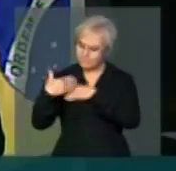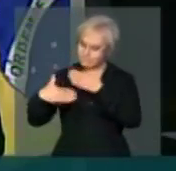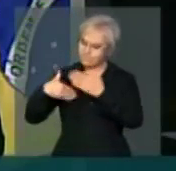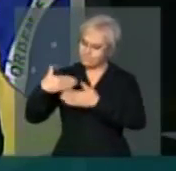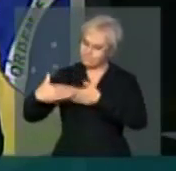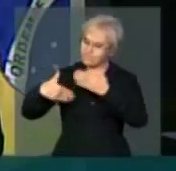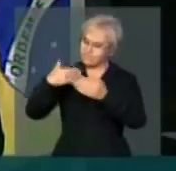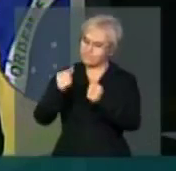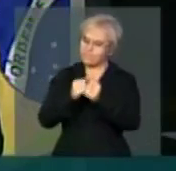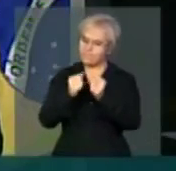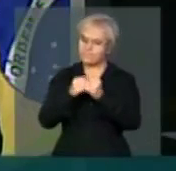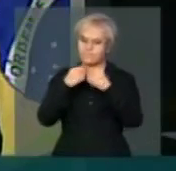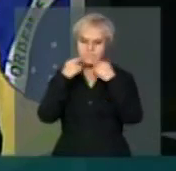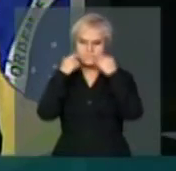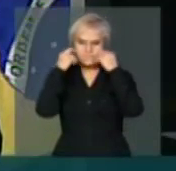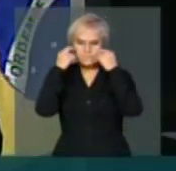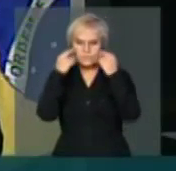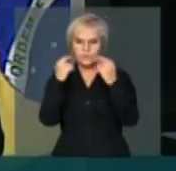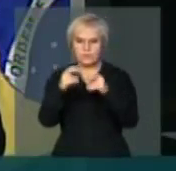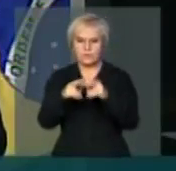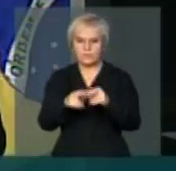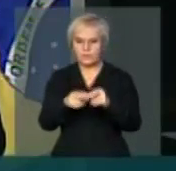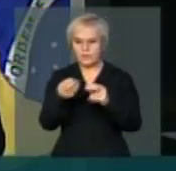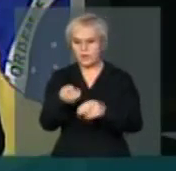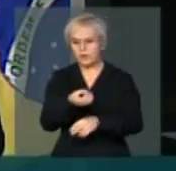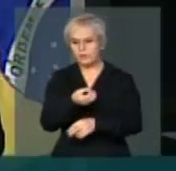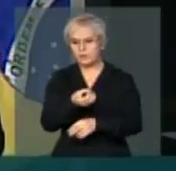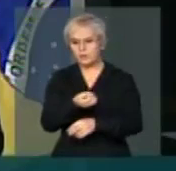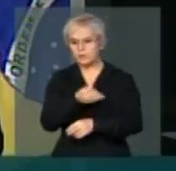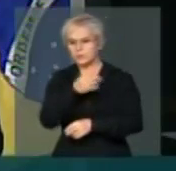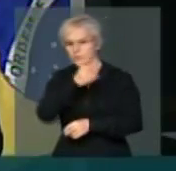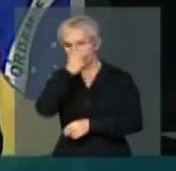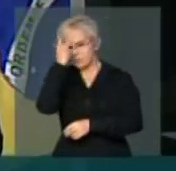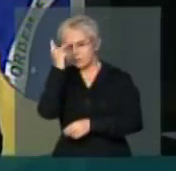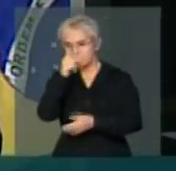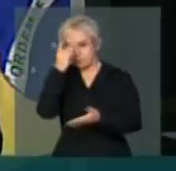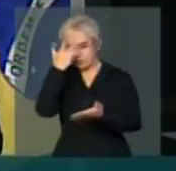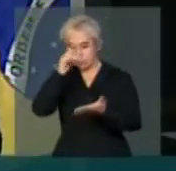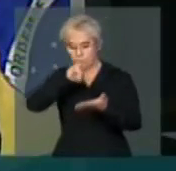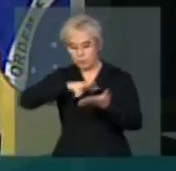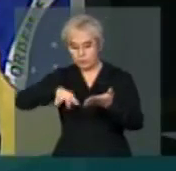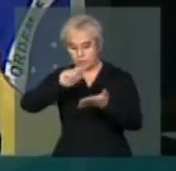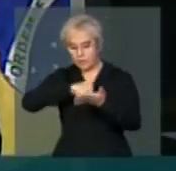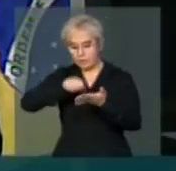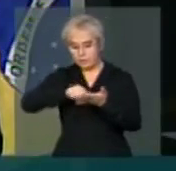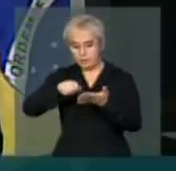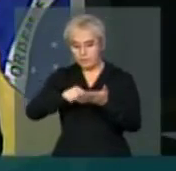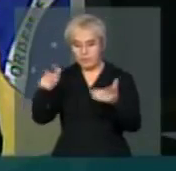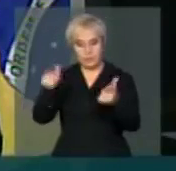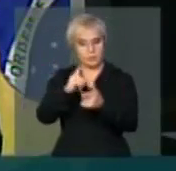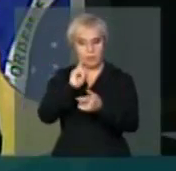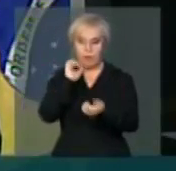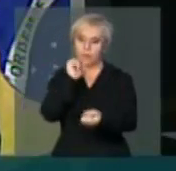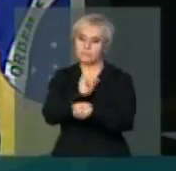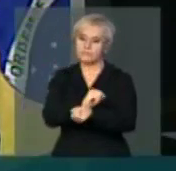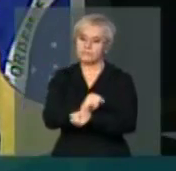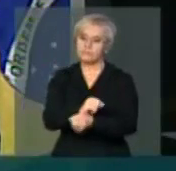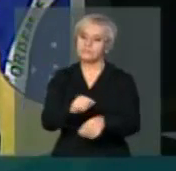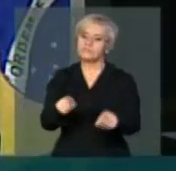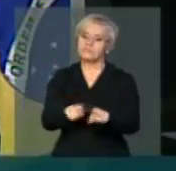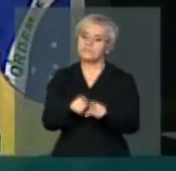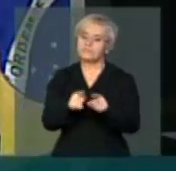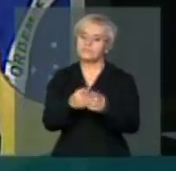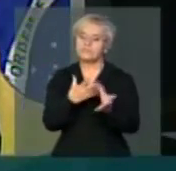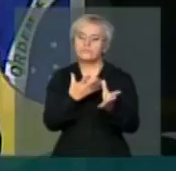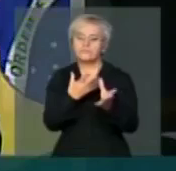mancha vergonhosa do analfabetismo também tenha se estagnado. E permaneça, sem solução, o volume imenso de